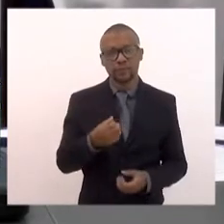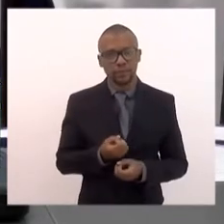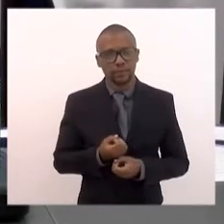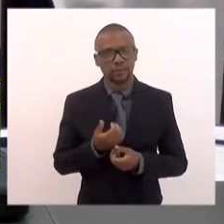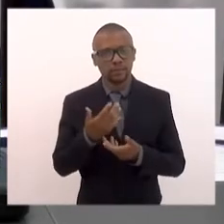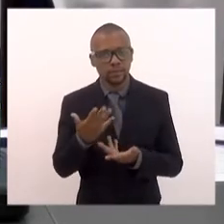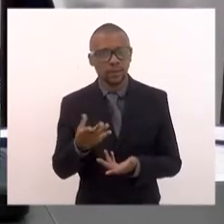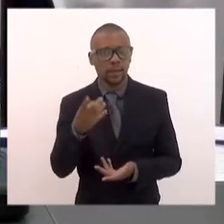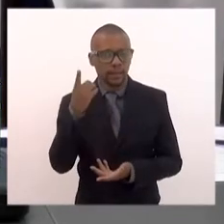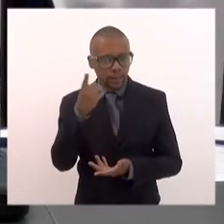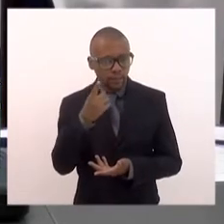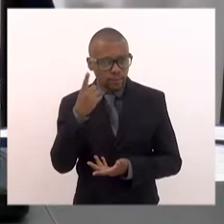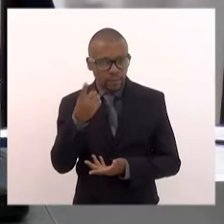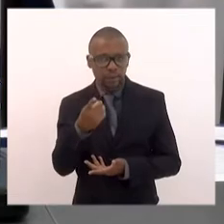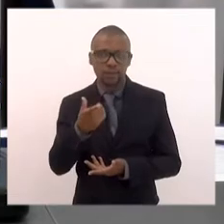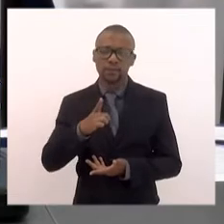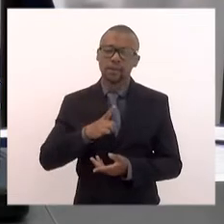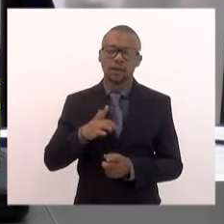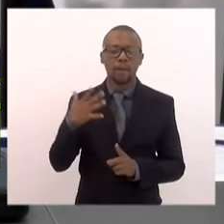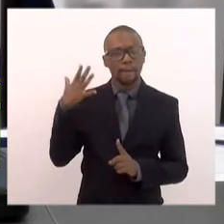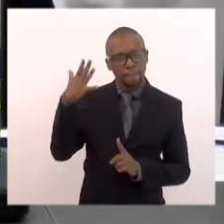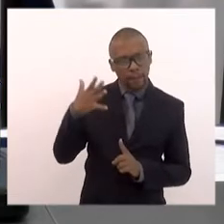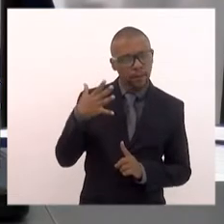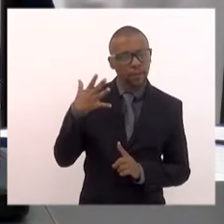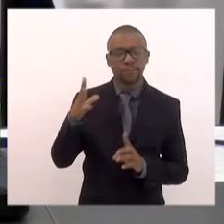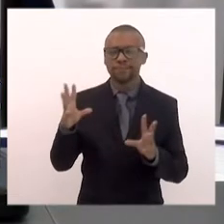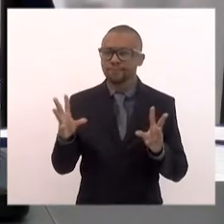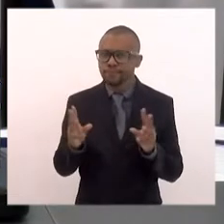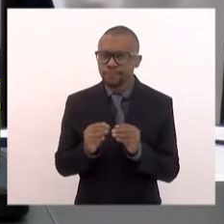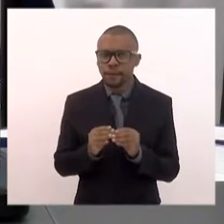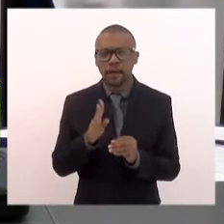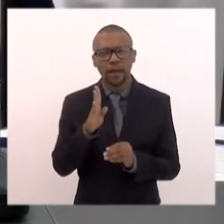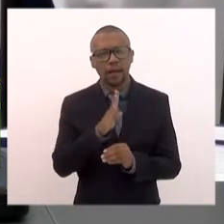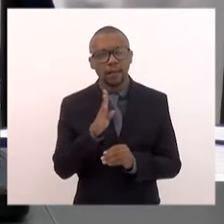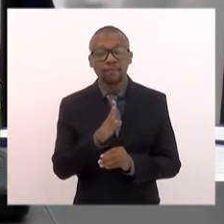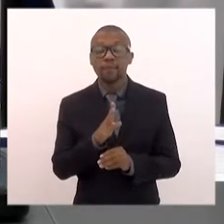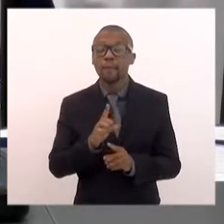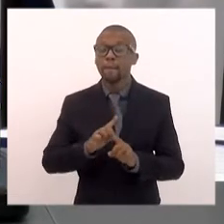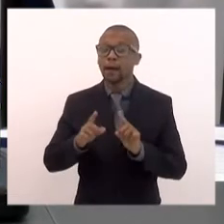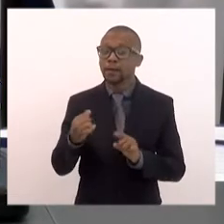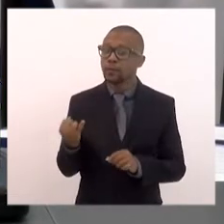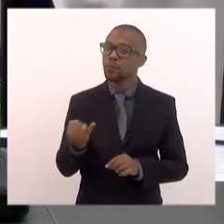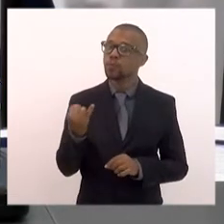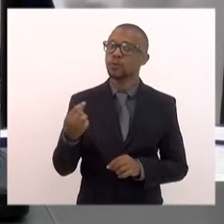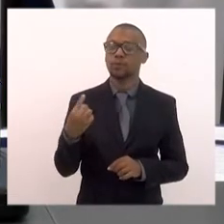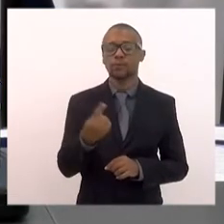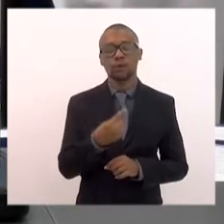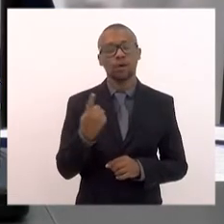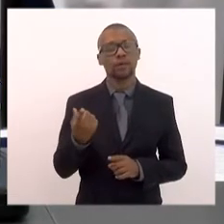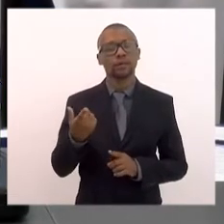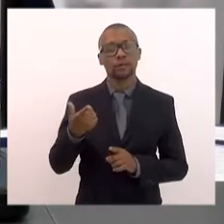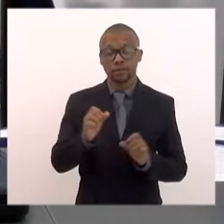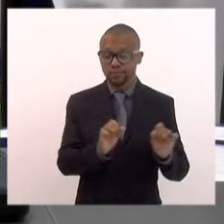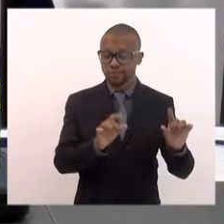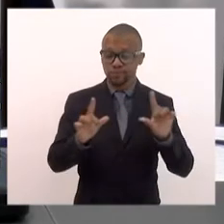a palavra para uma saudação breve, mas importante para nós, a ex-deputada Inês Pandeló,